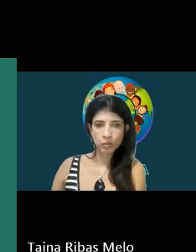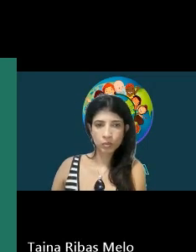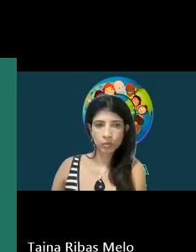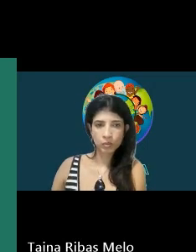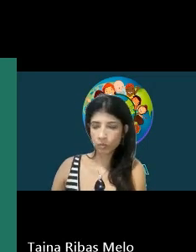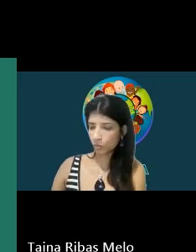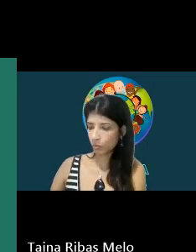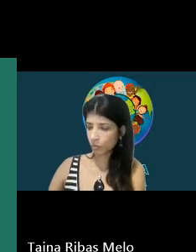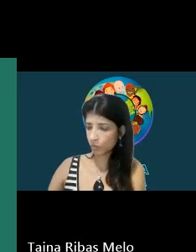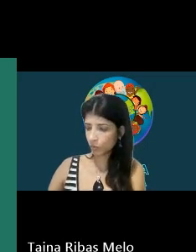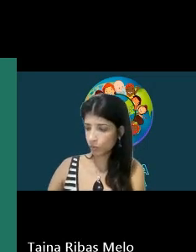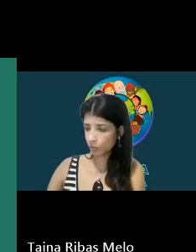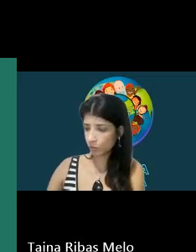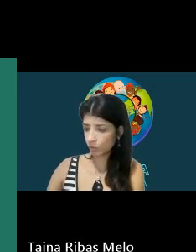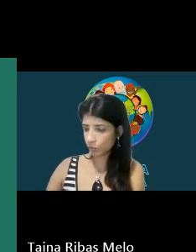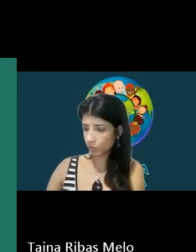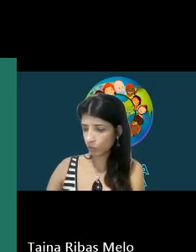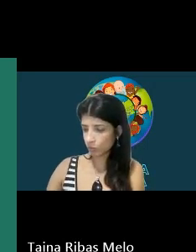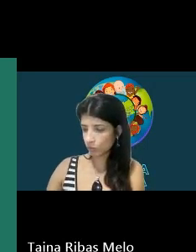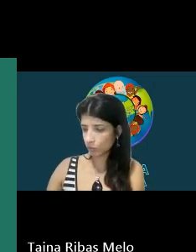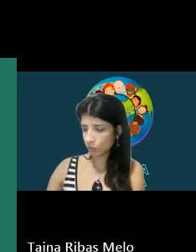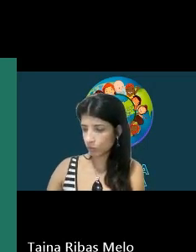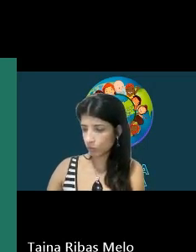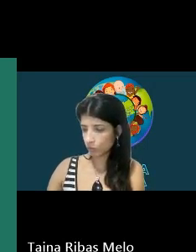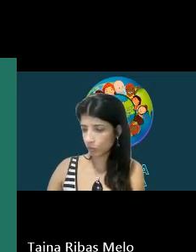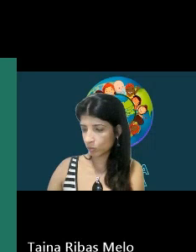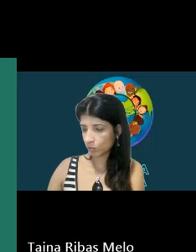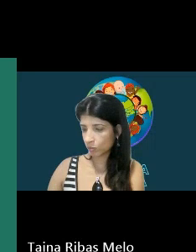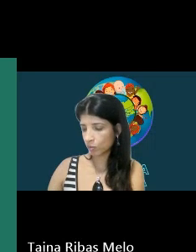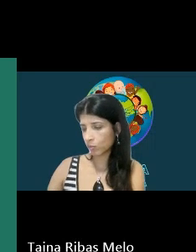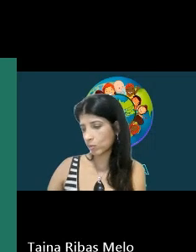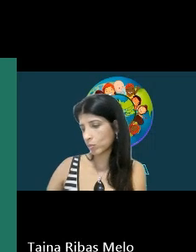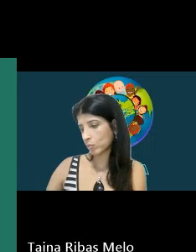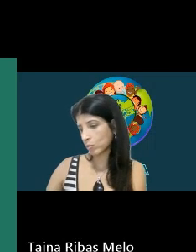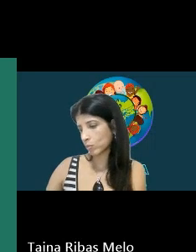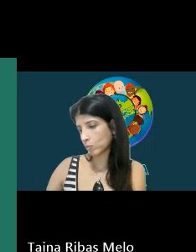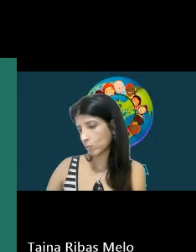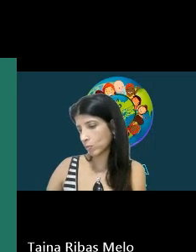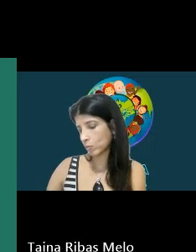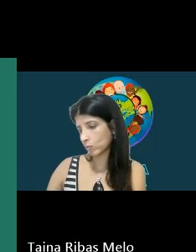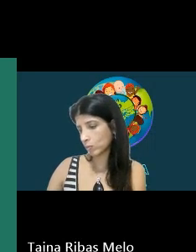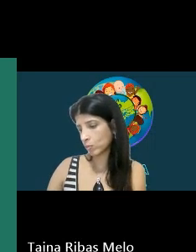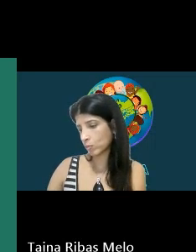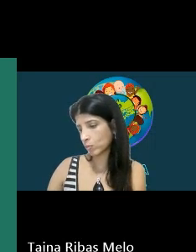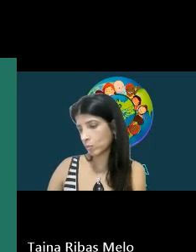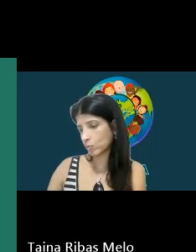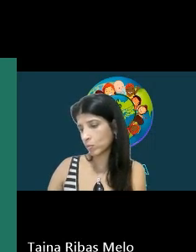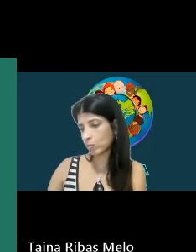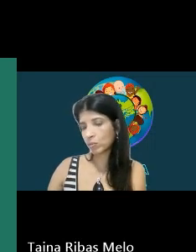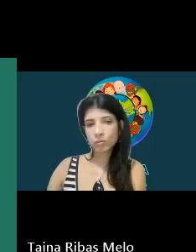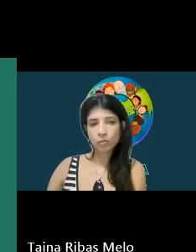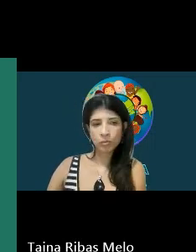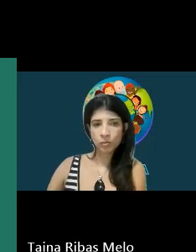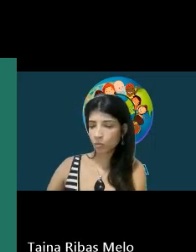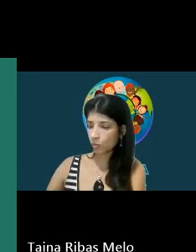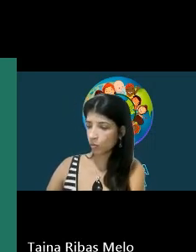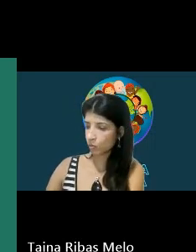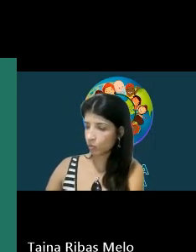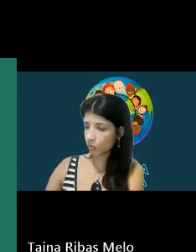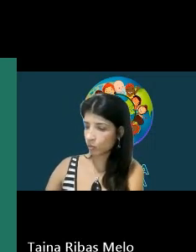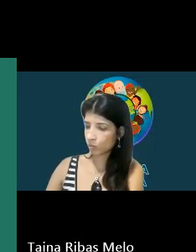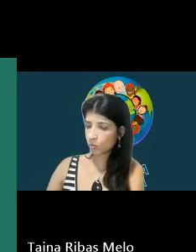psicométrica. Então, em 2018 foi feita essa adaptação transcultural para o português dessa escala. E eles trazem na